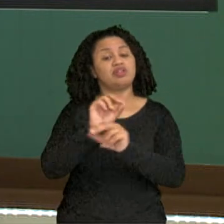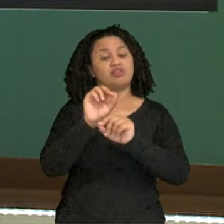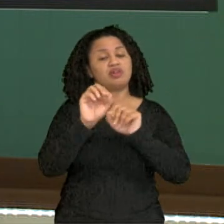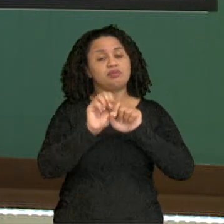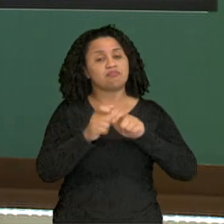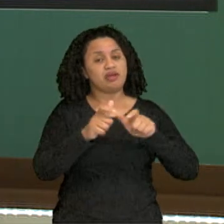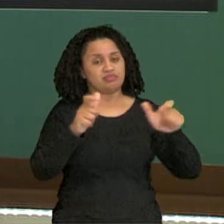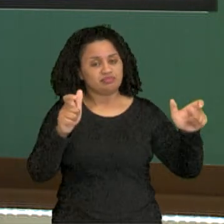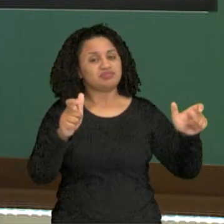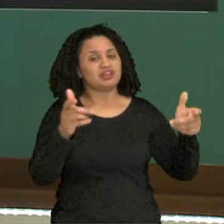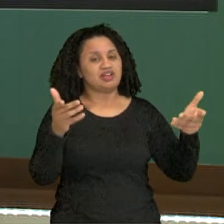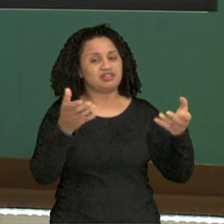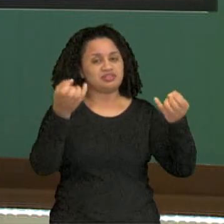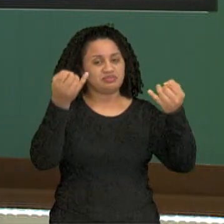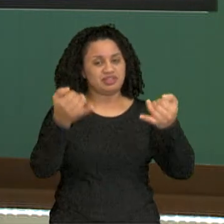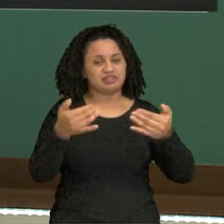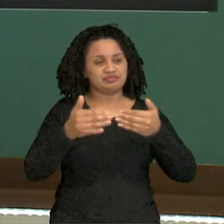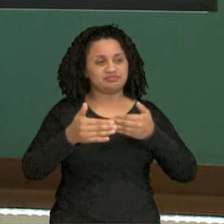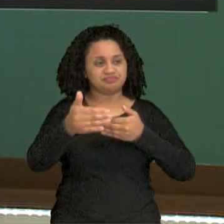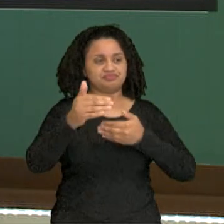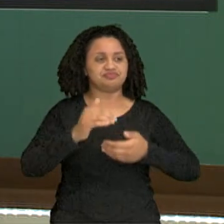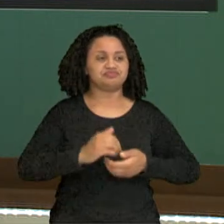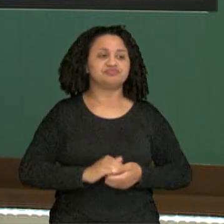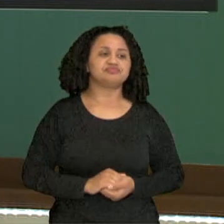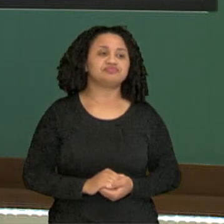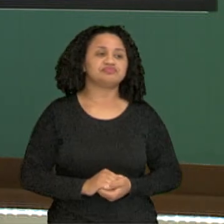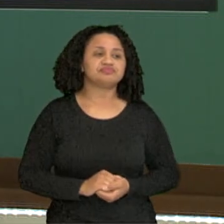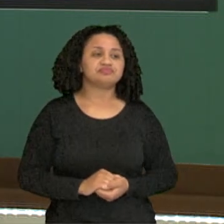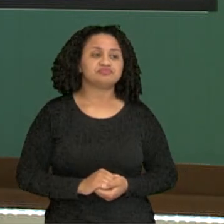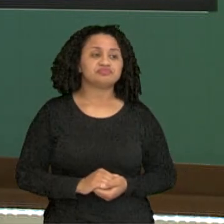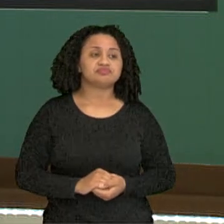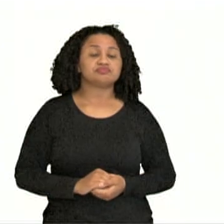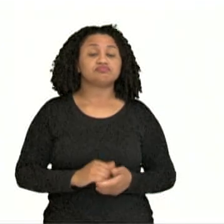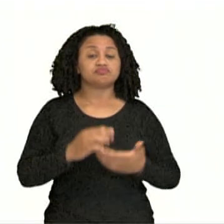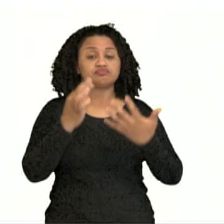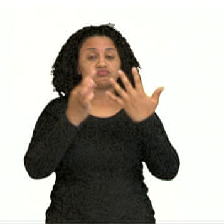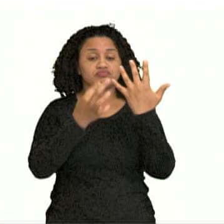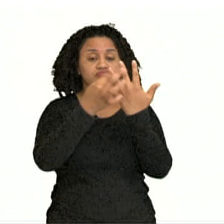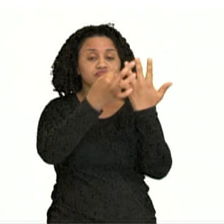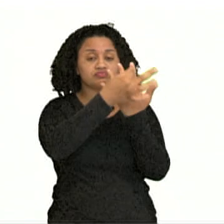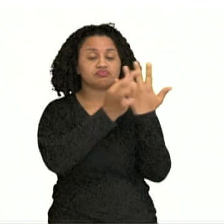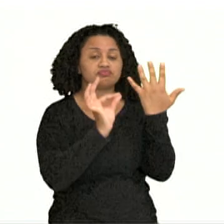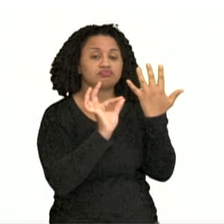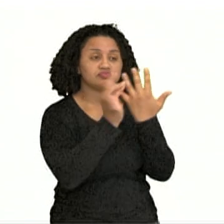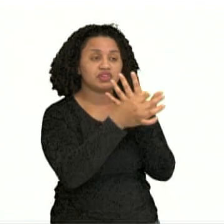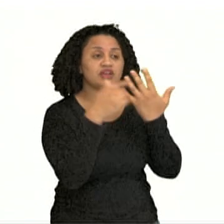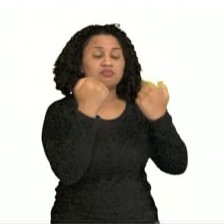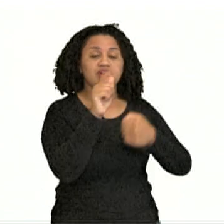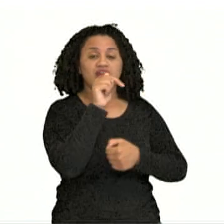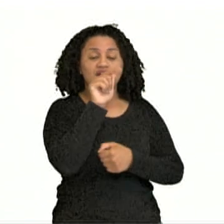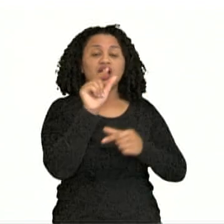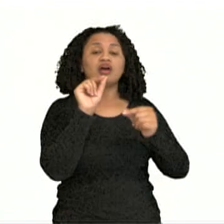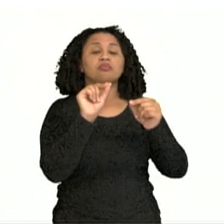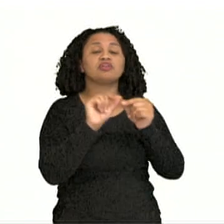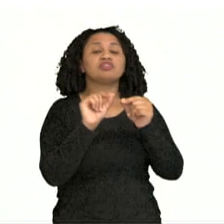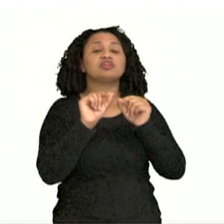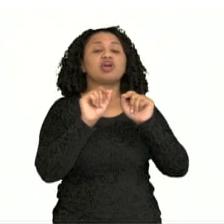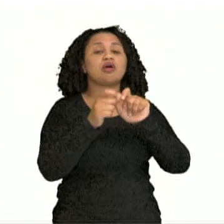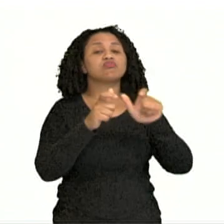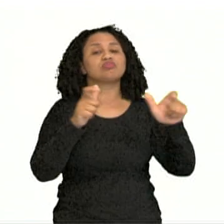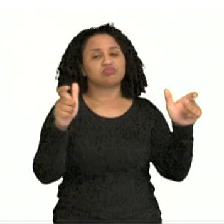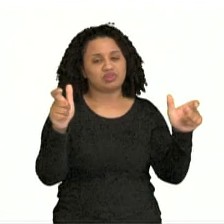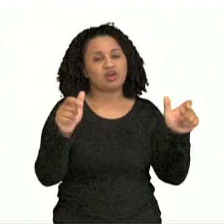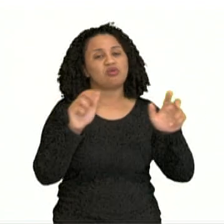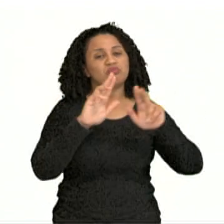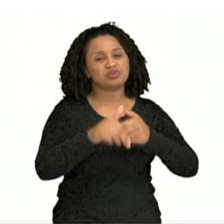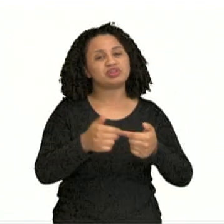reprodução, que a gente vai falar daqui a pouquinho. As briófitas, então, necessitam de água para a sua reprodução. Por isso